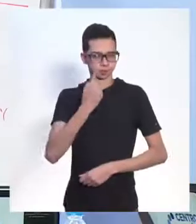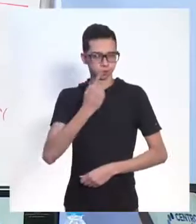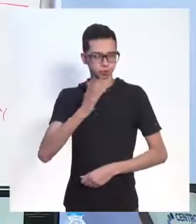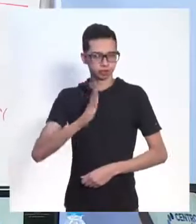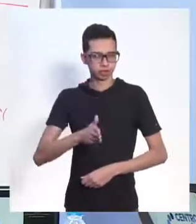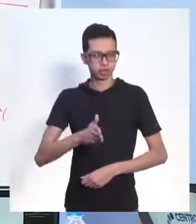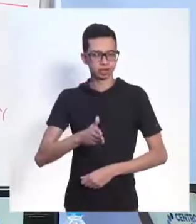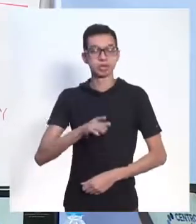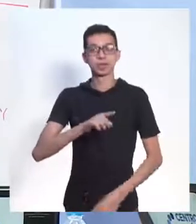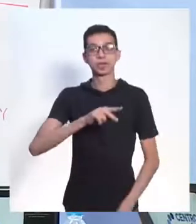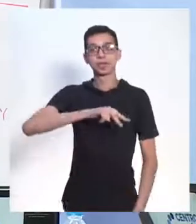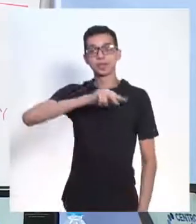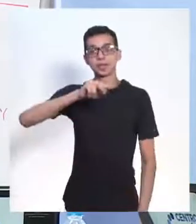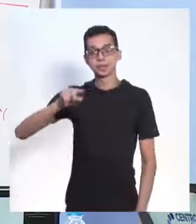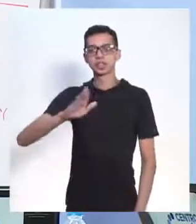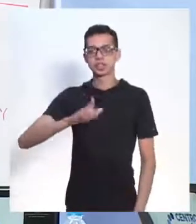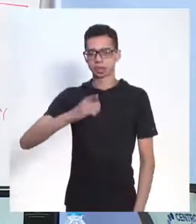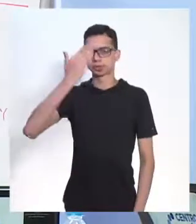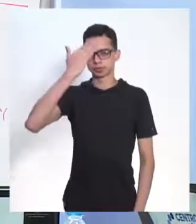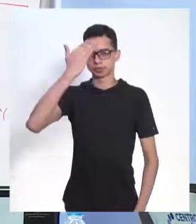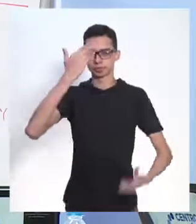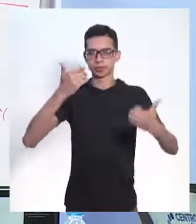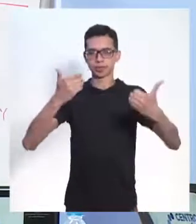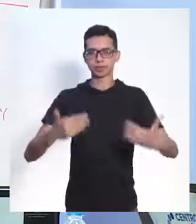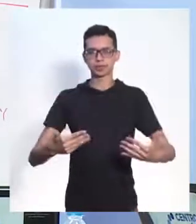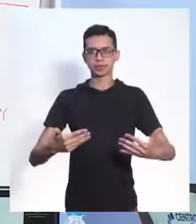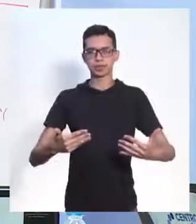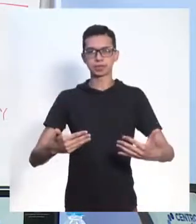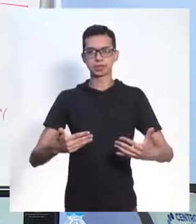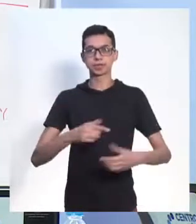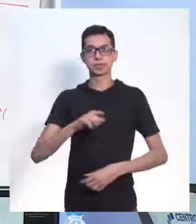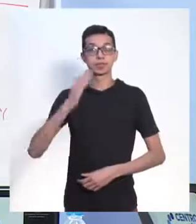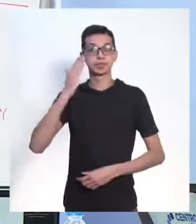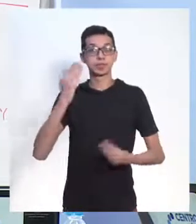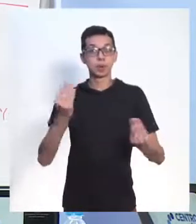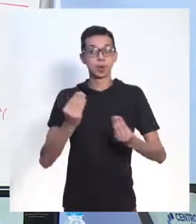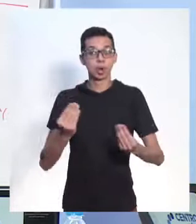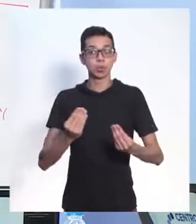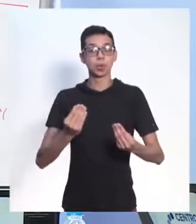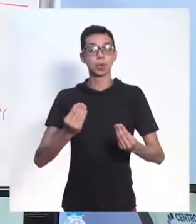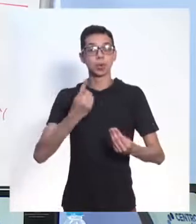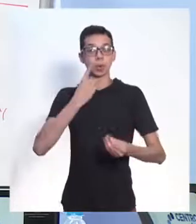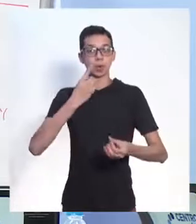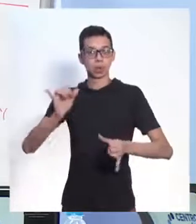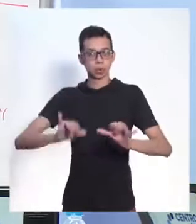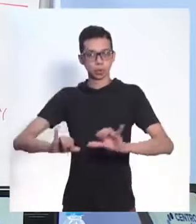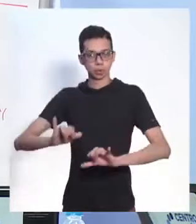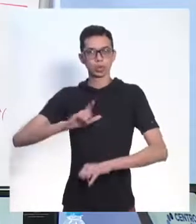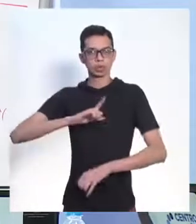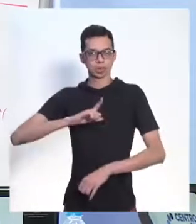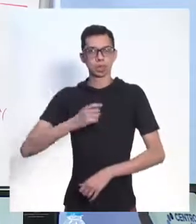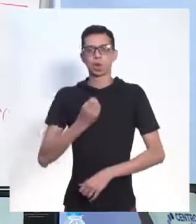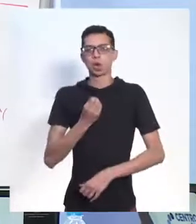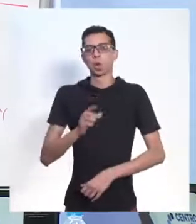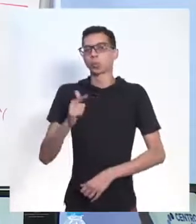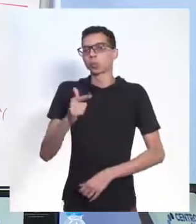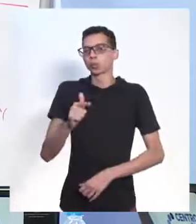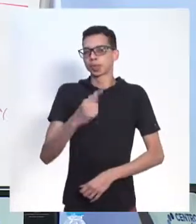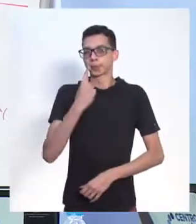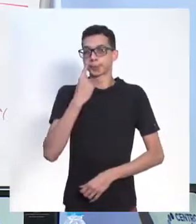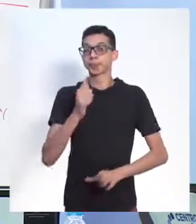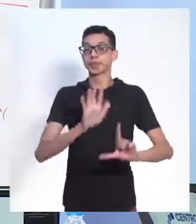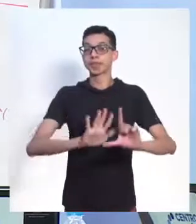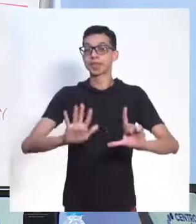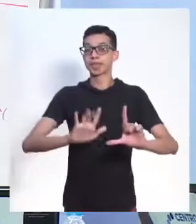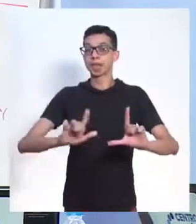fizeram a leitura já. Vocês sabem falar se funcionou ou não o experimento, certo? Então a gente vai colocar na tela o experimento, enquanto